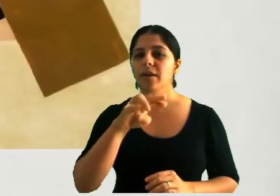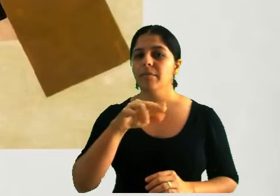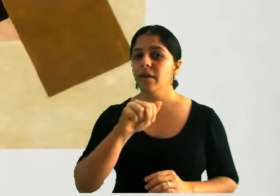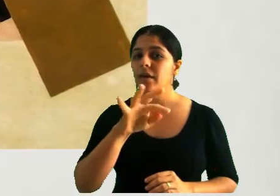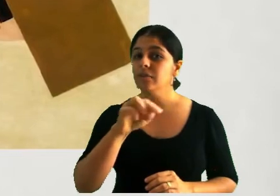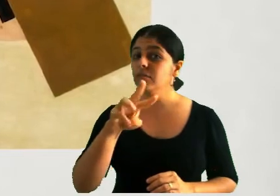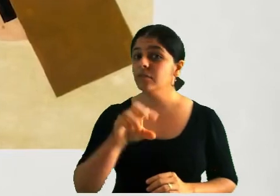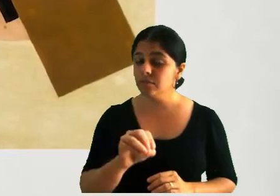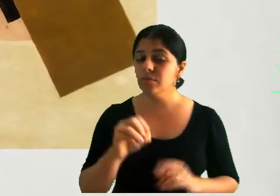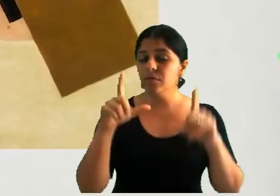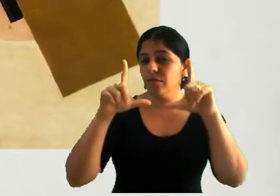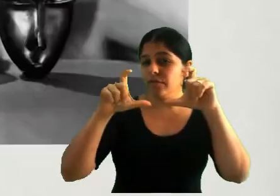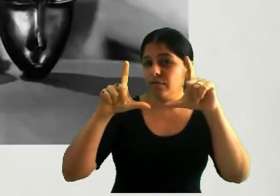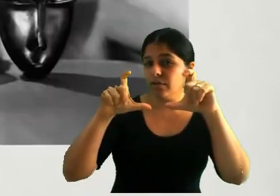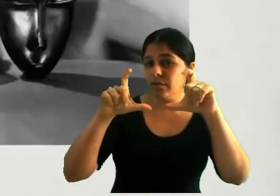suprematismo,